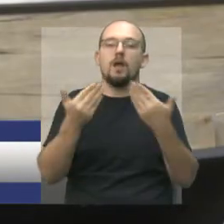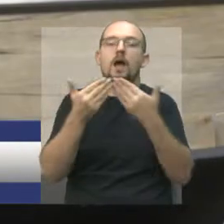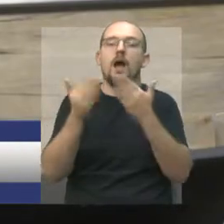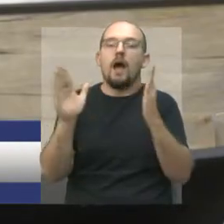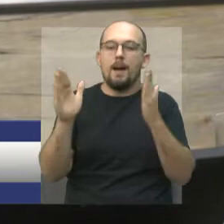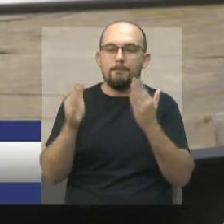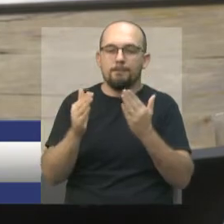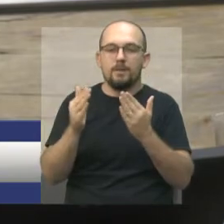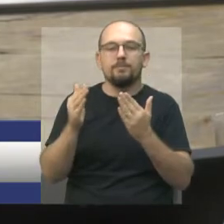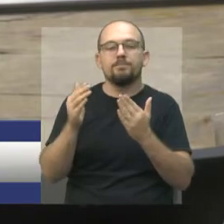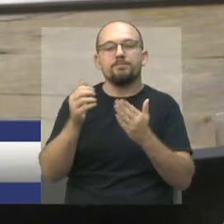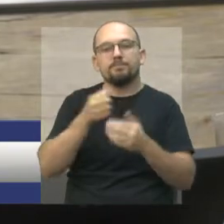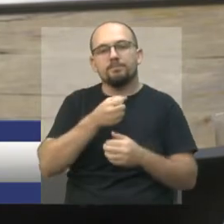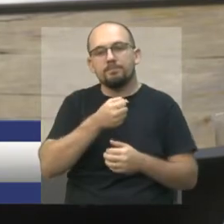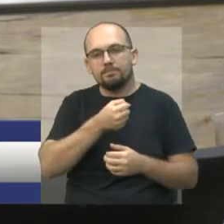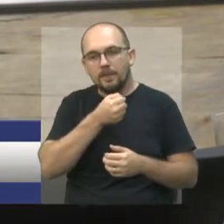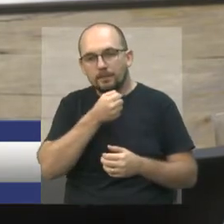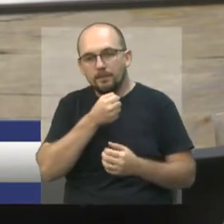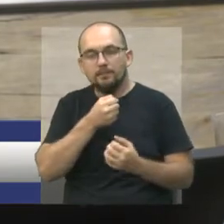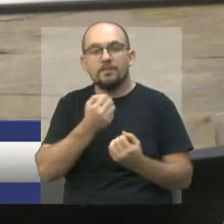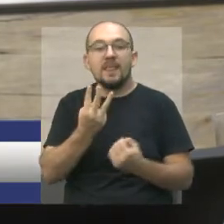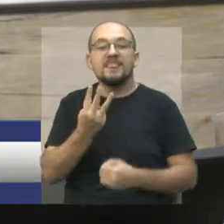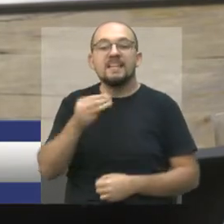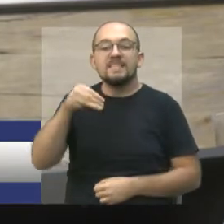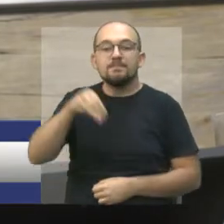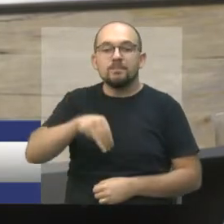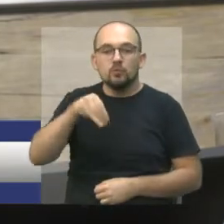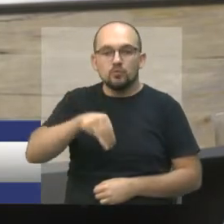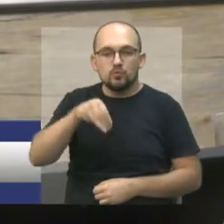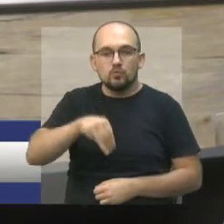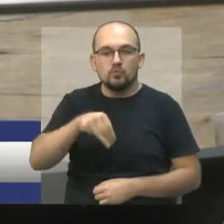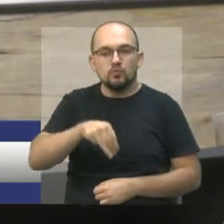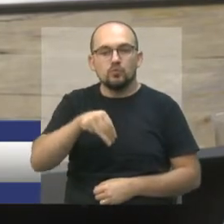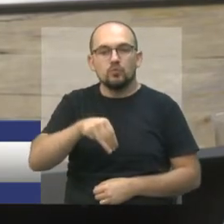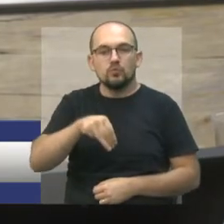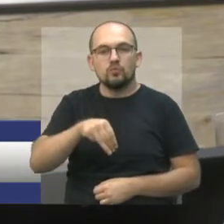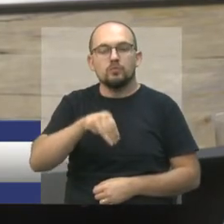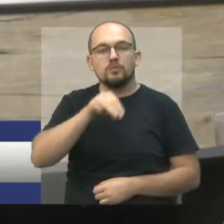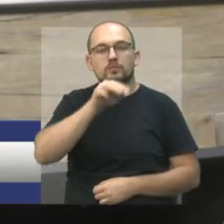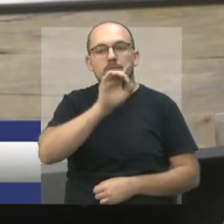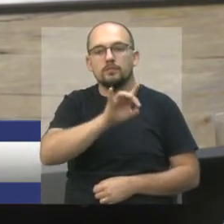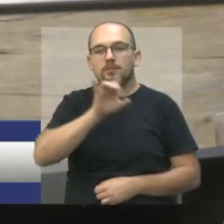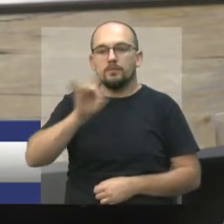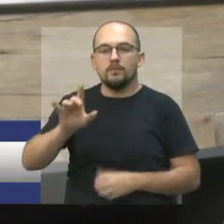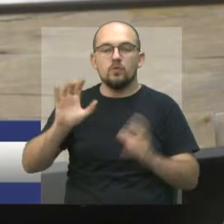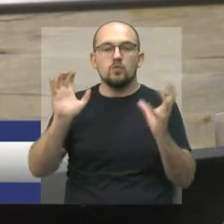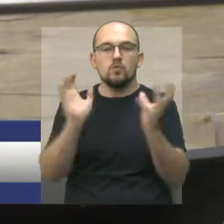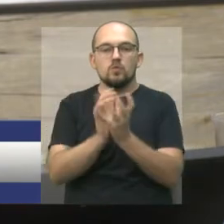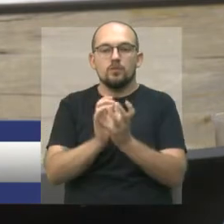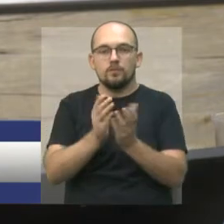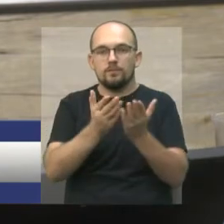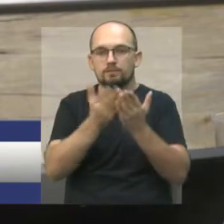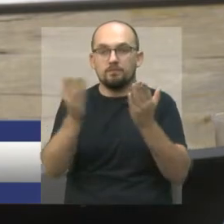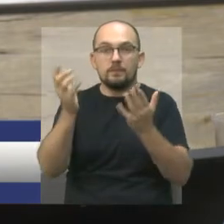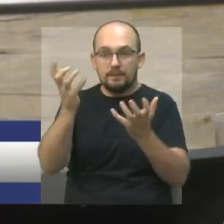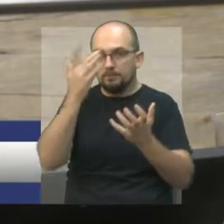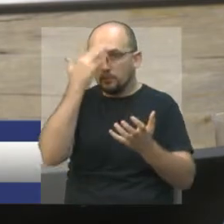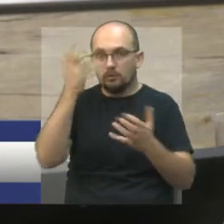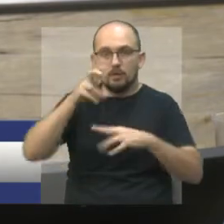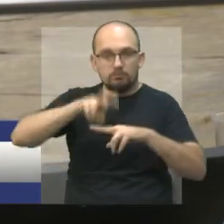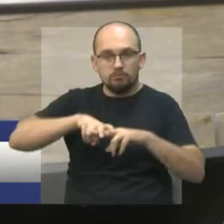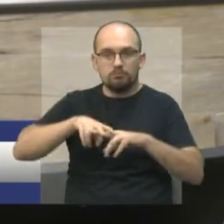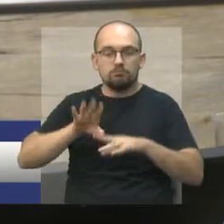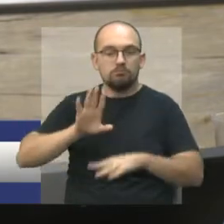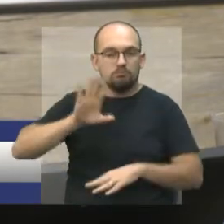para manifestação por 3 minutos do pessoal Por favor, quem quiser fazer uso da